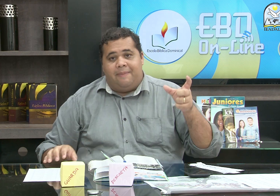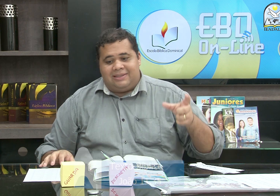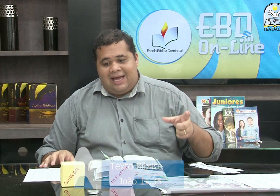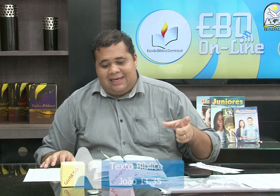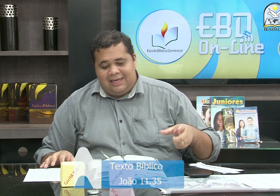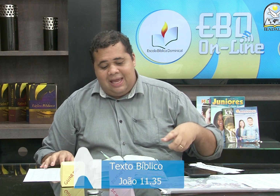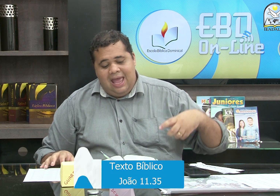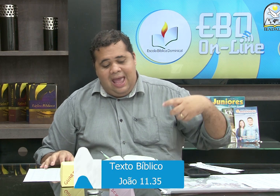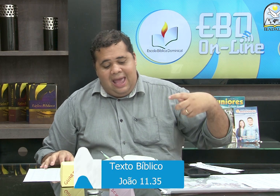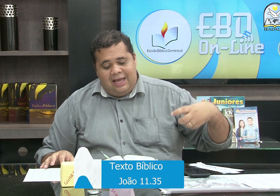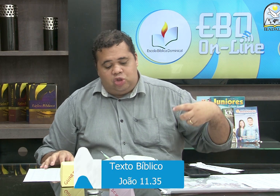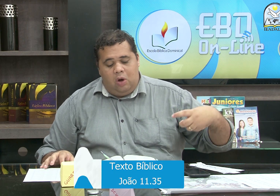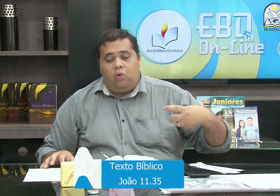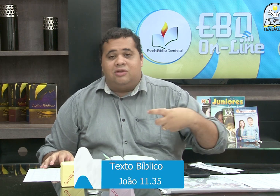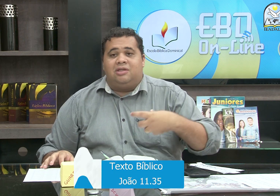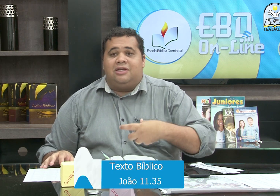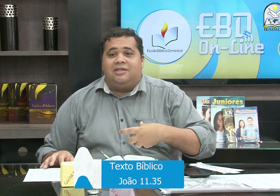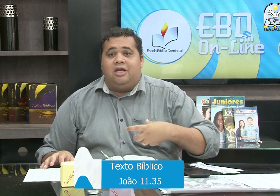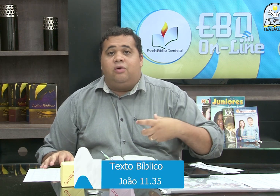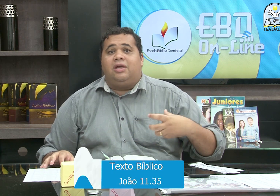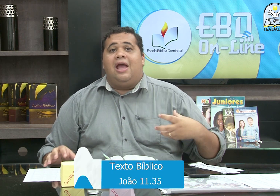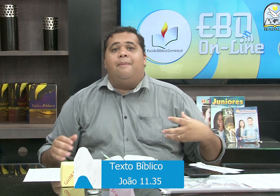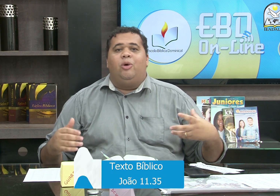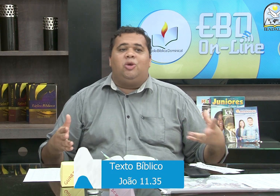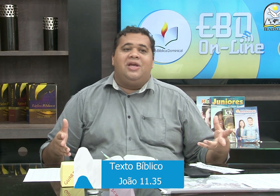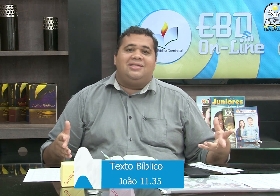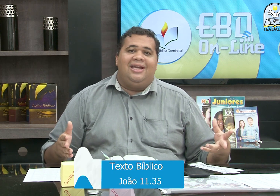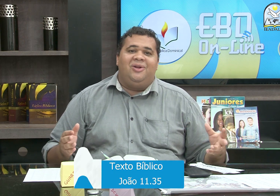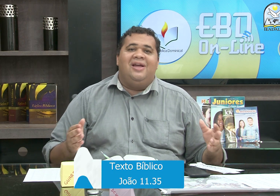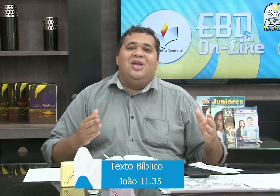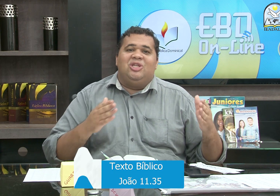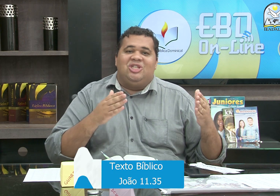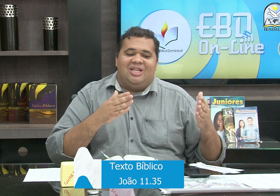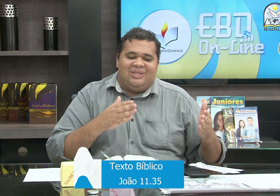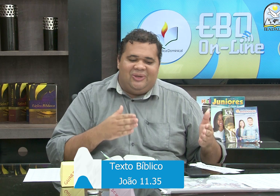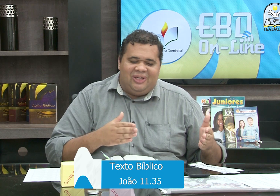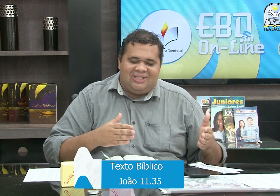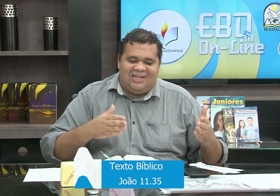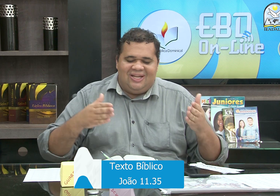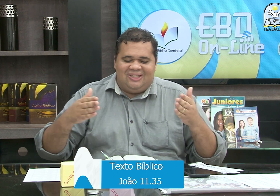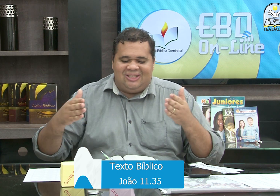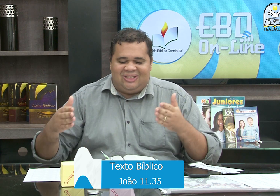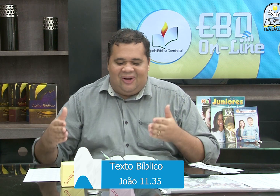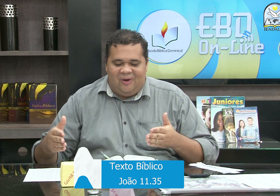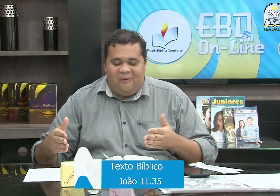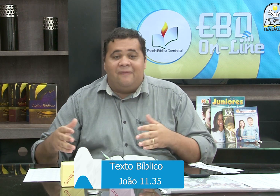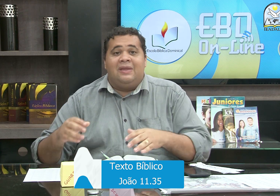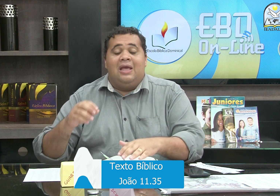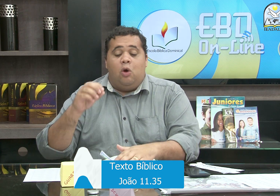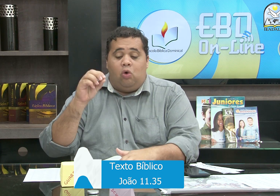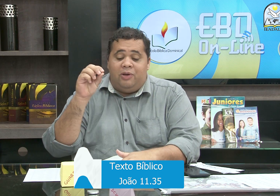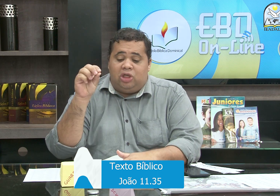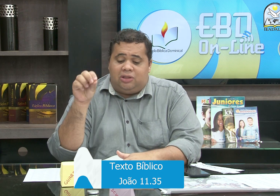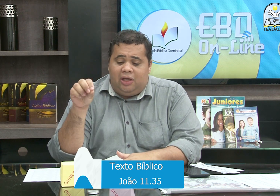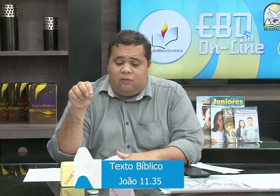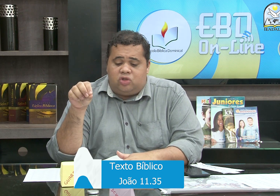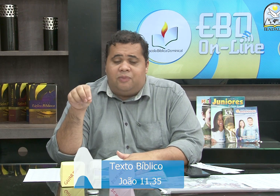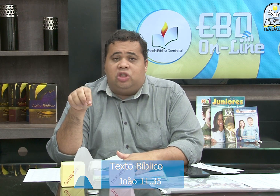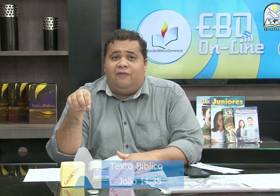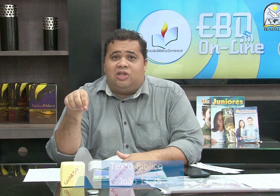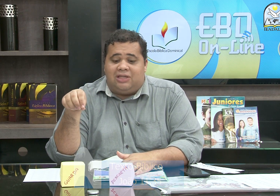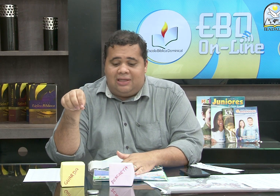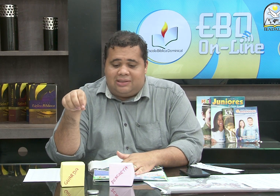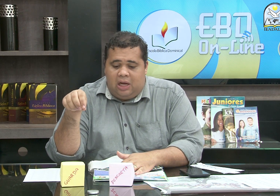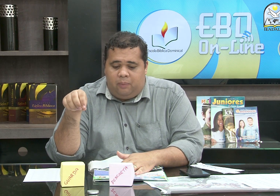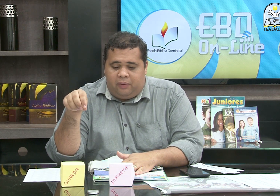versículo da mensagem é João 115 que é muito conhecido Jesus Chorou o objetivo os